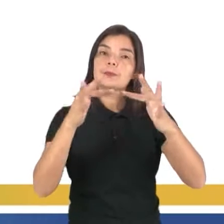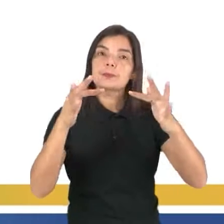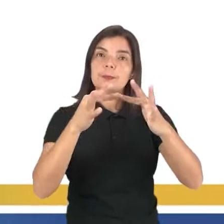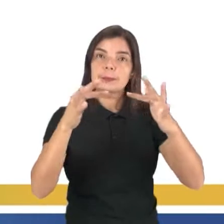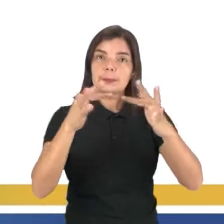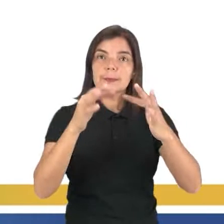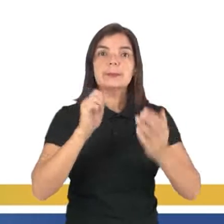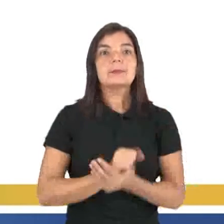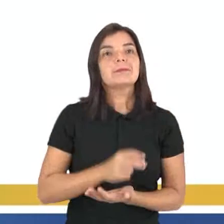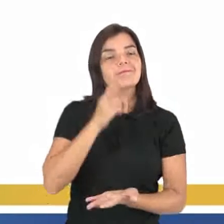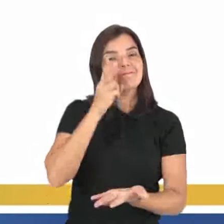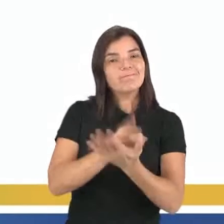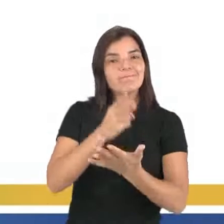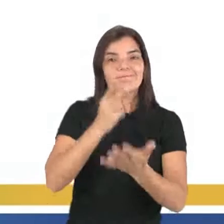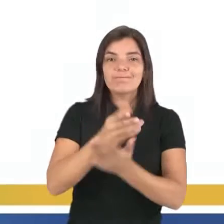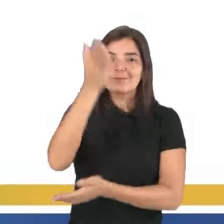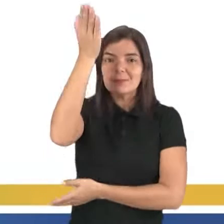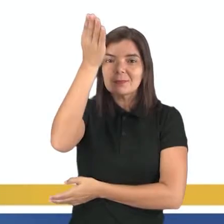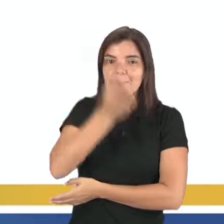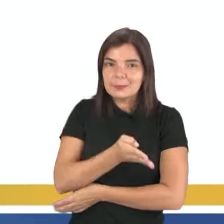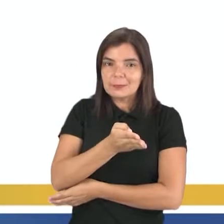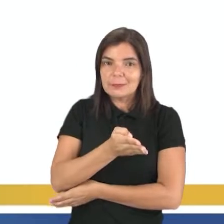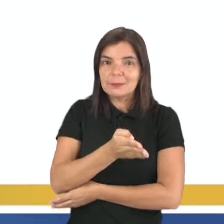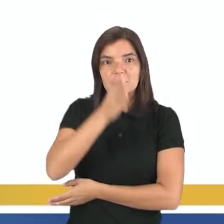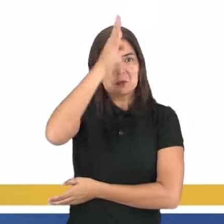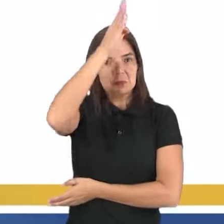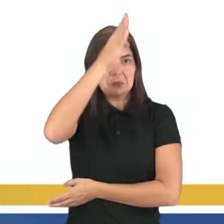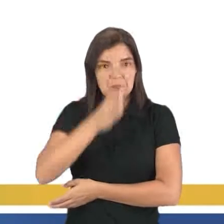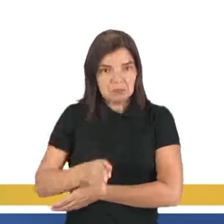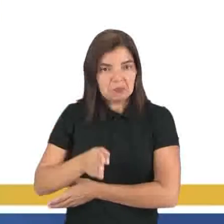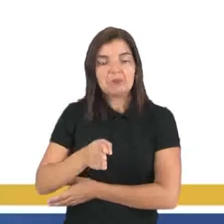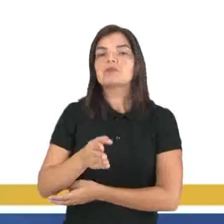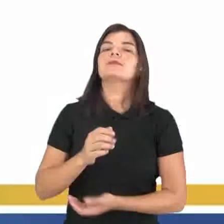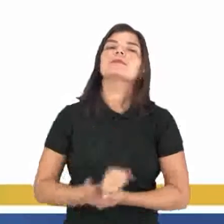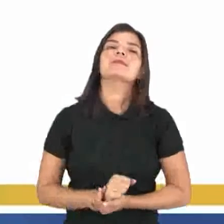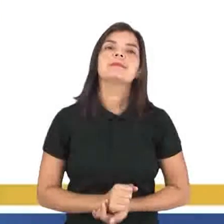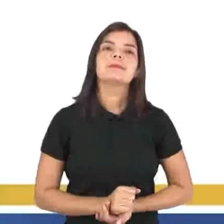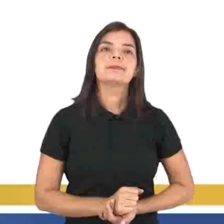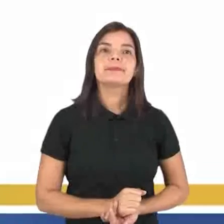plano cartesiano, é sempre uma reta, ok?